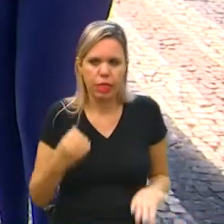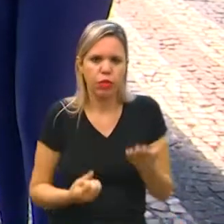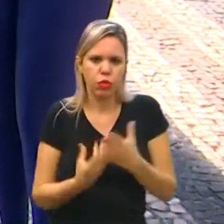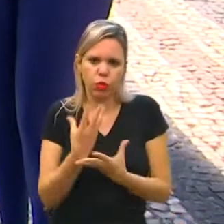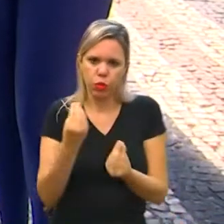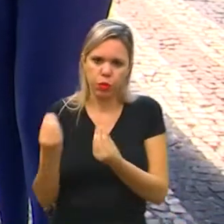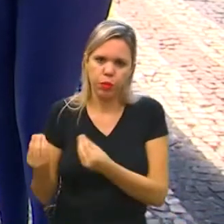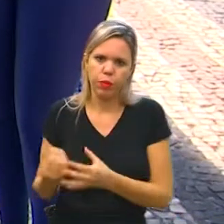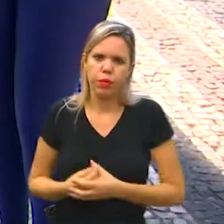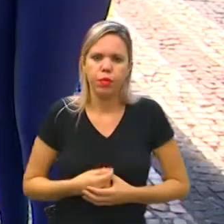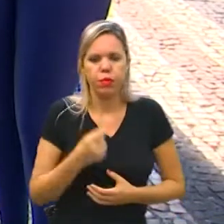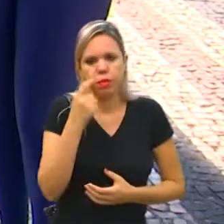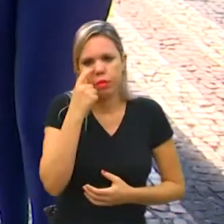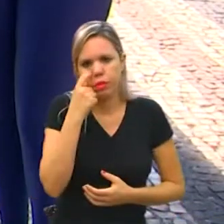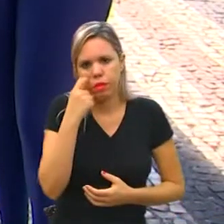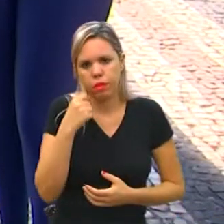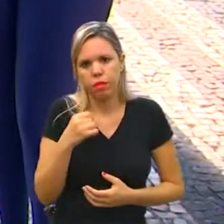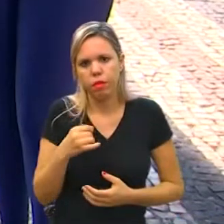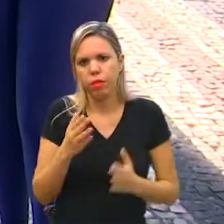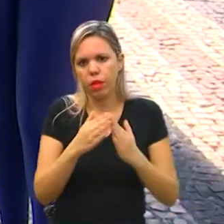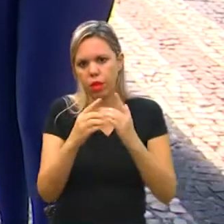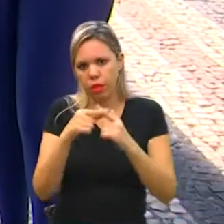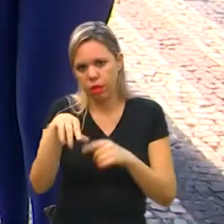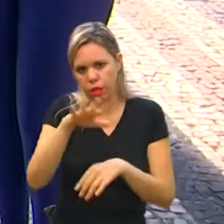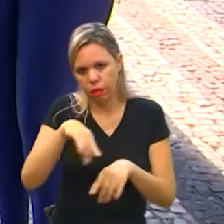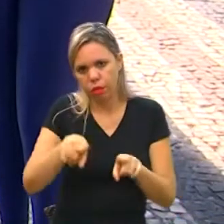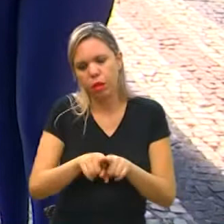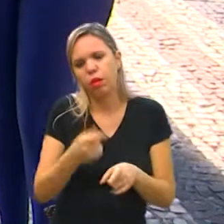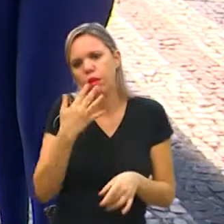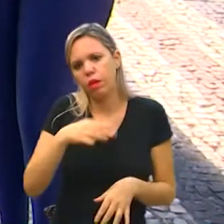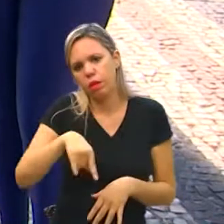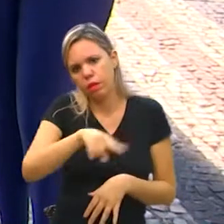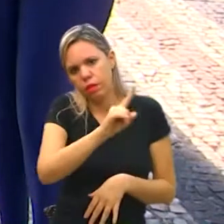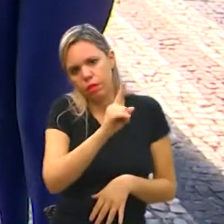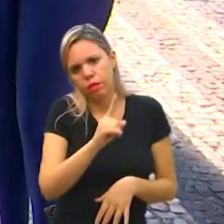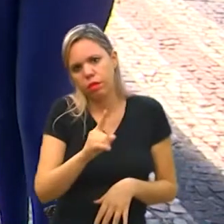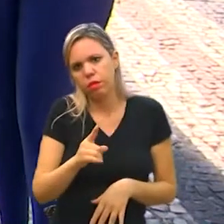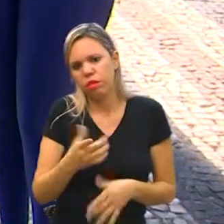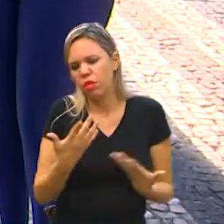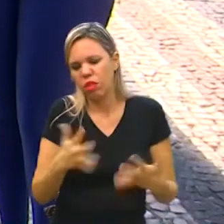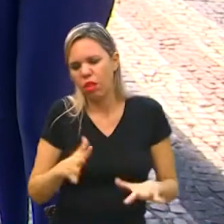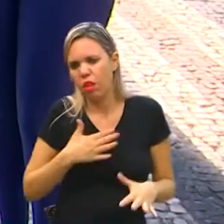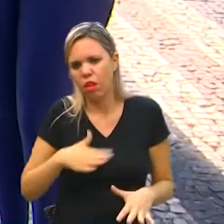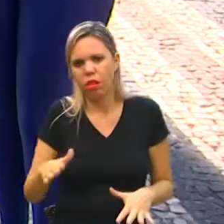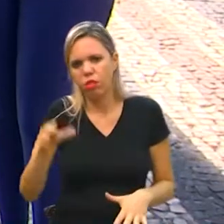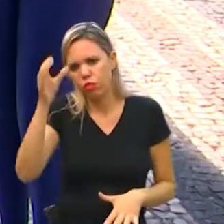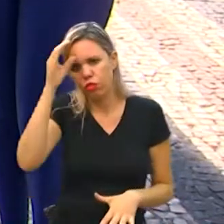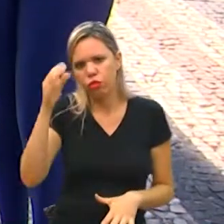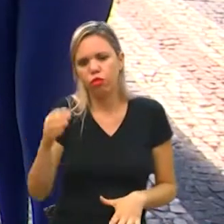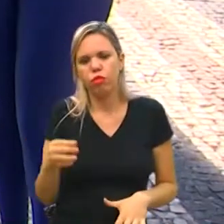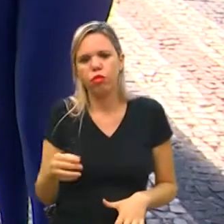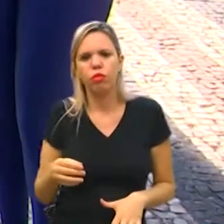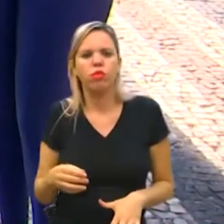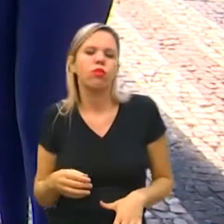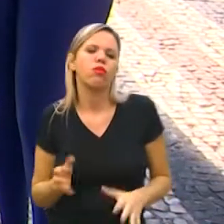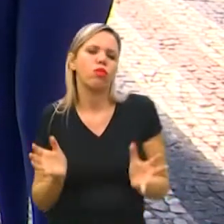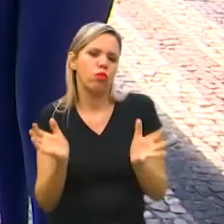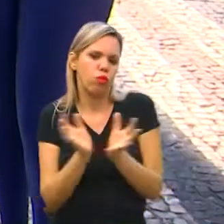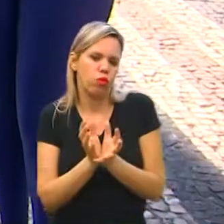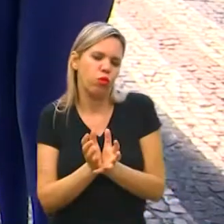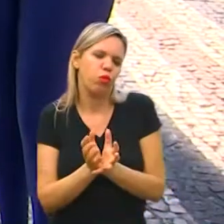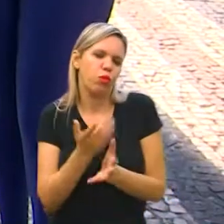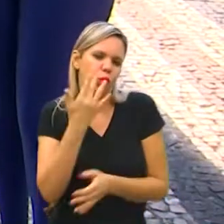a gente sabe que acontecem muito. Em igrejas, quando a criança passa a ter uma repulsa por um tio do